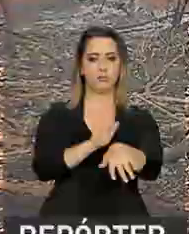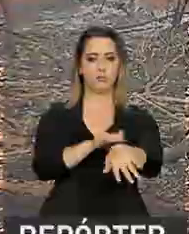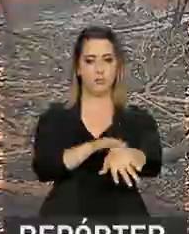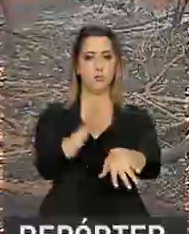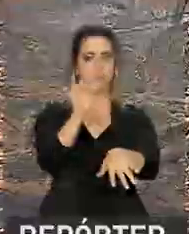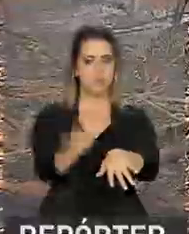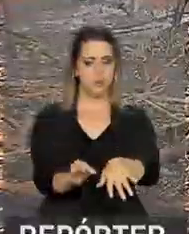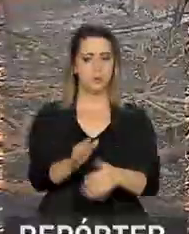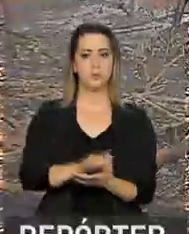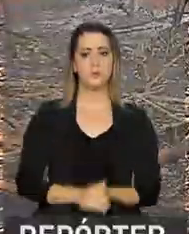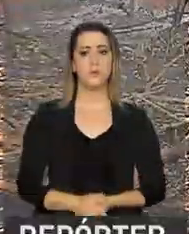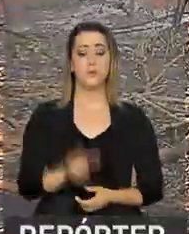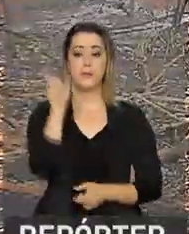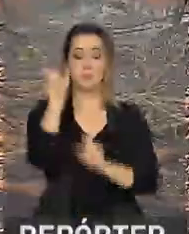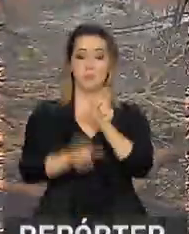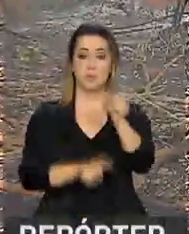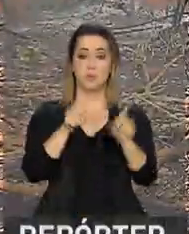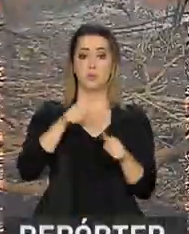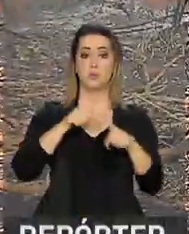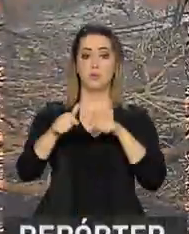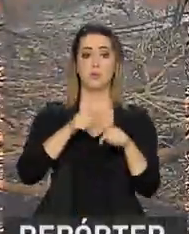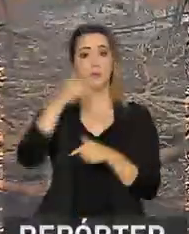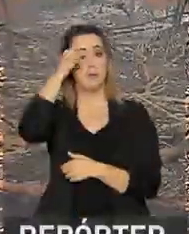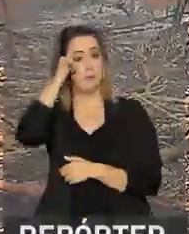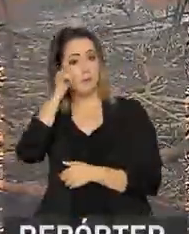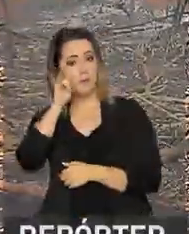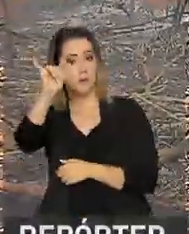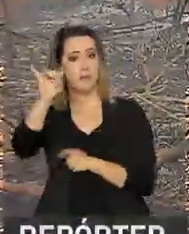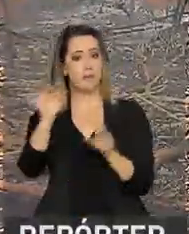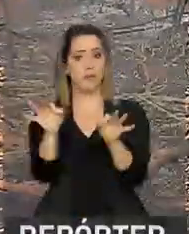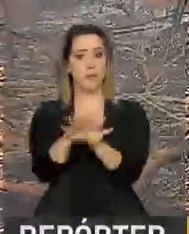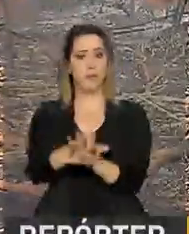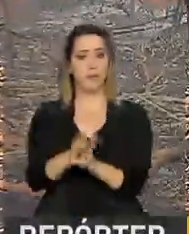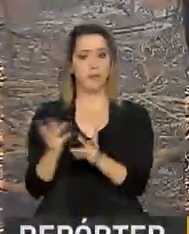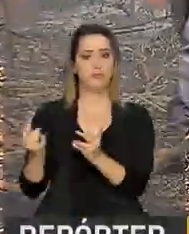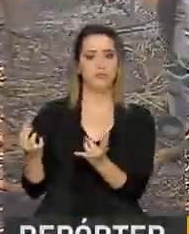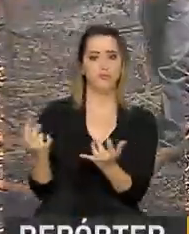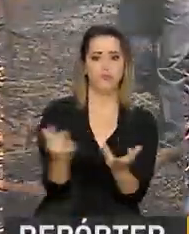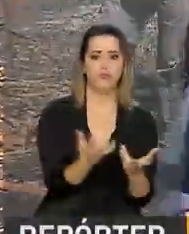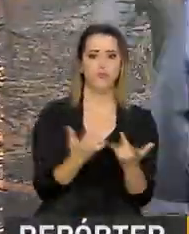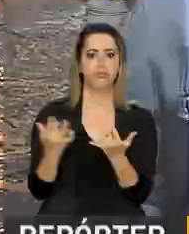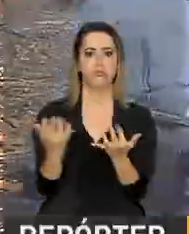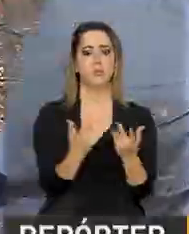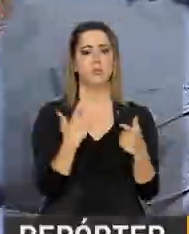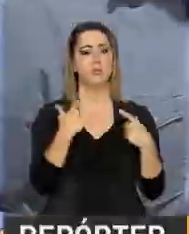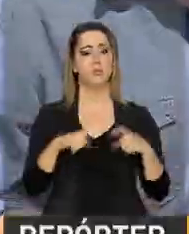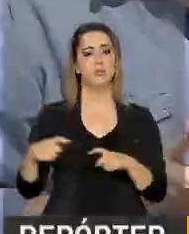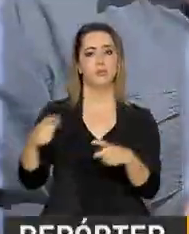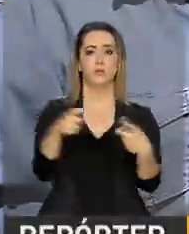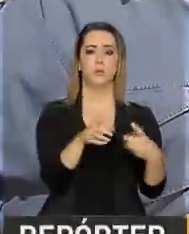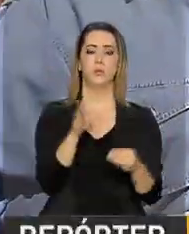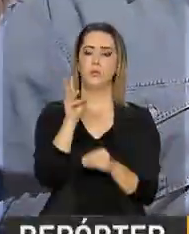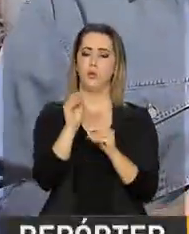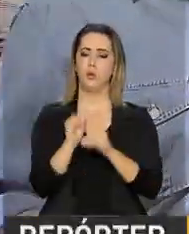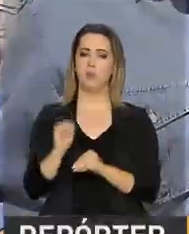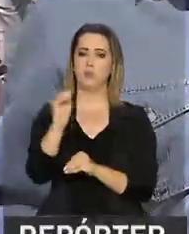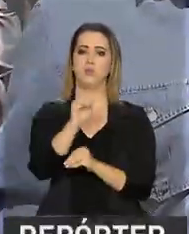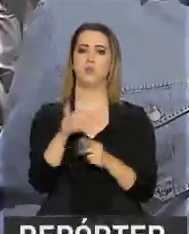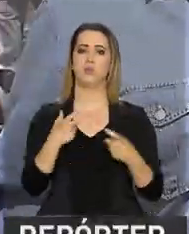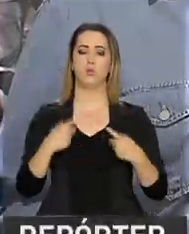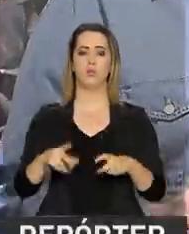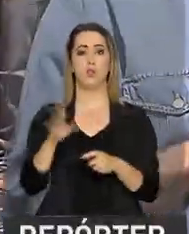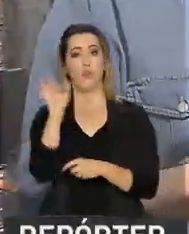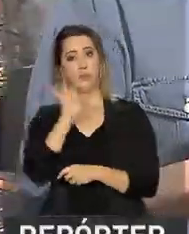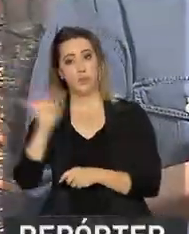os brigadistas florestais atuam na prevenção e no combate aos incêndios em unidades de conservação áreas